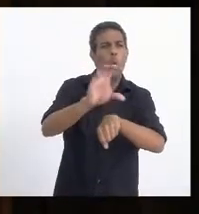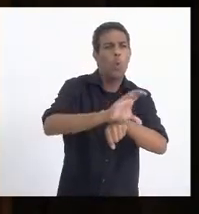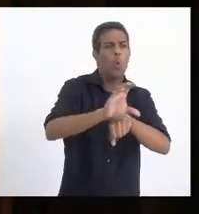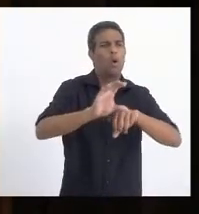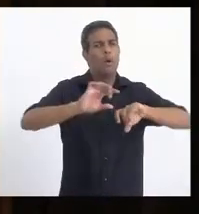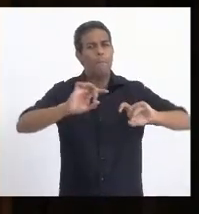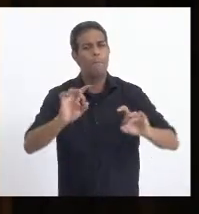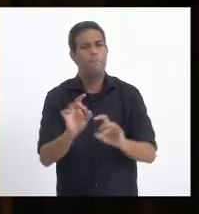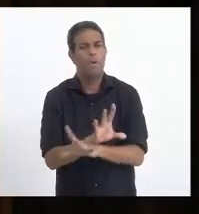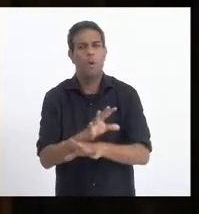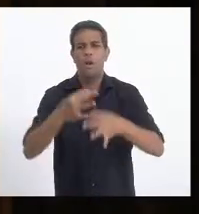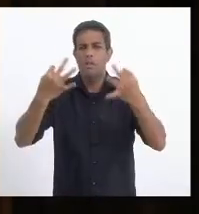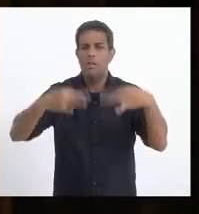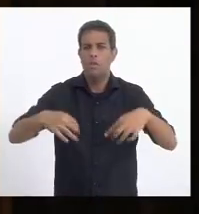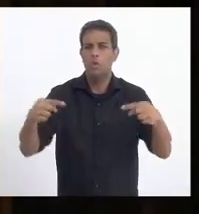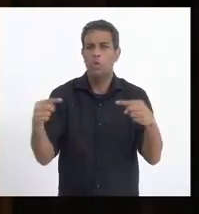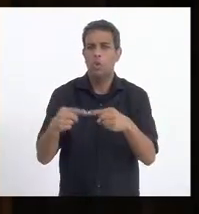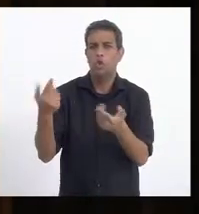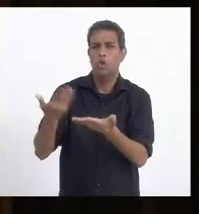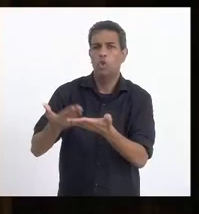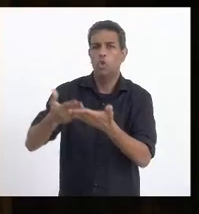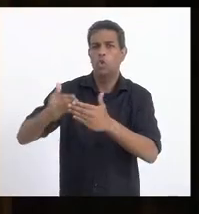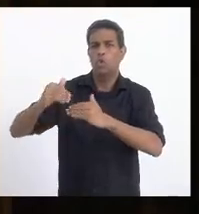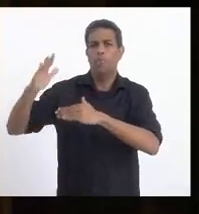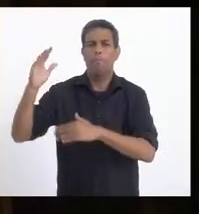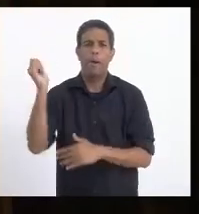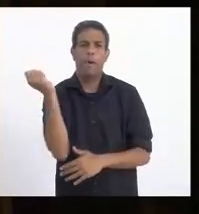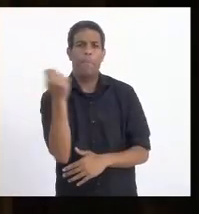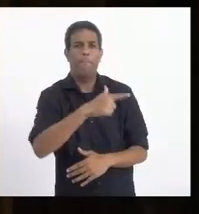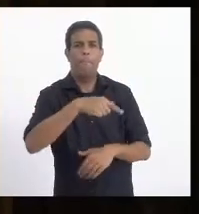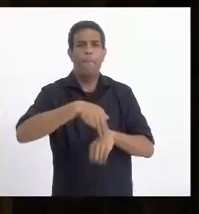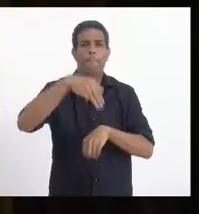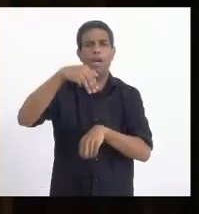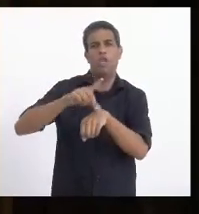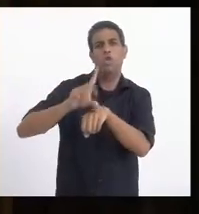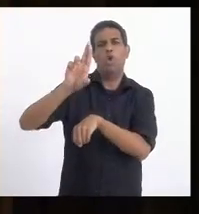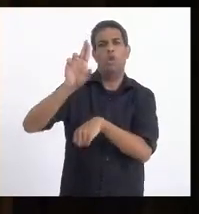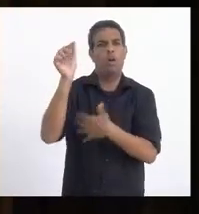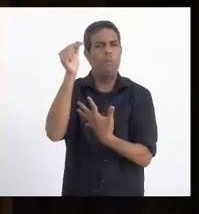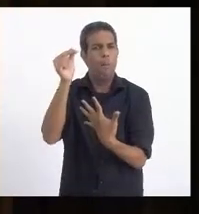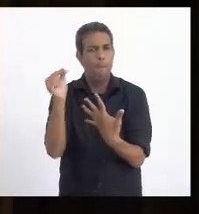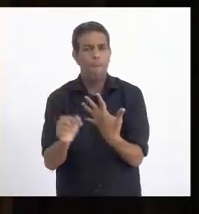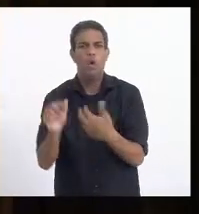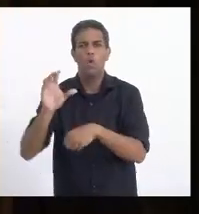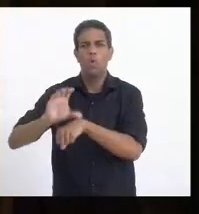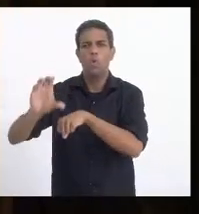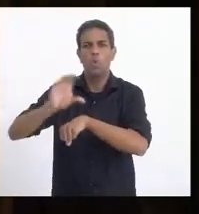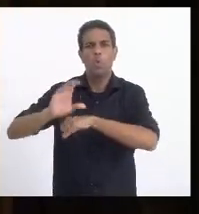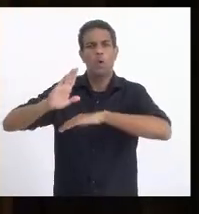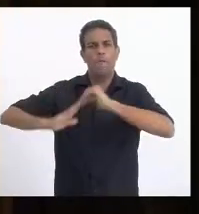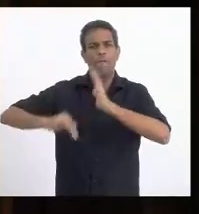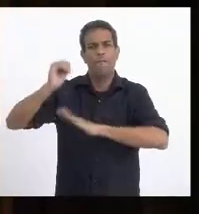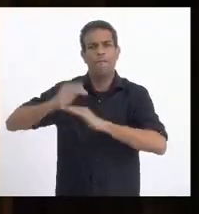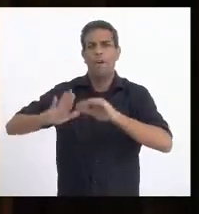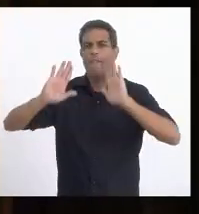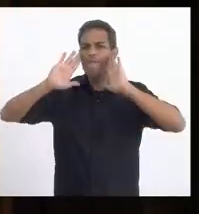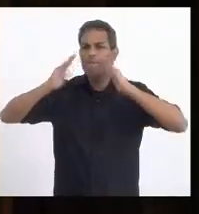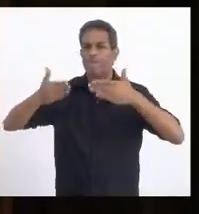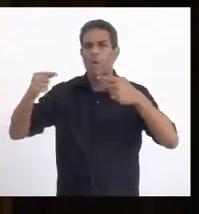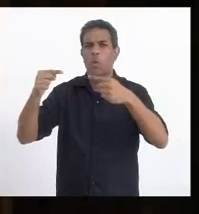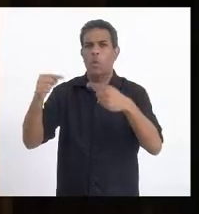feitos é justo quem estudou mágica mais fez mestrado fez doutorado fez curso de especialização